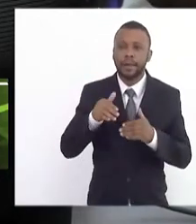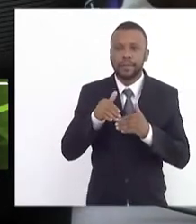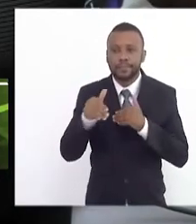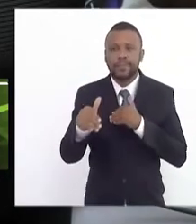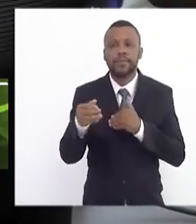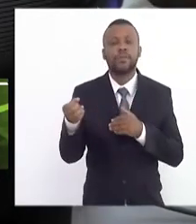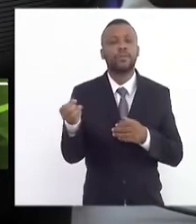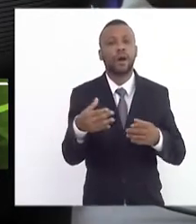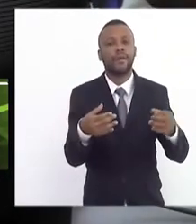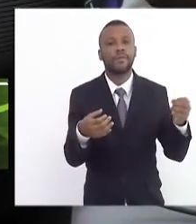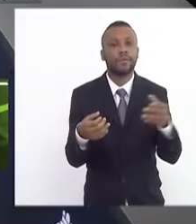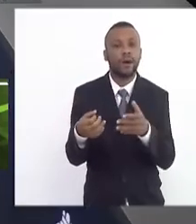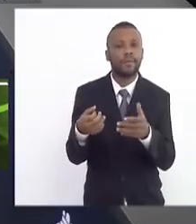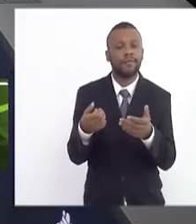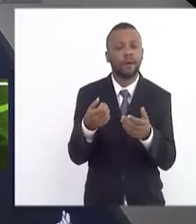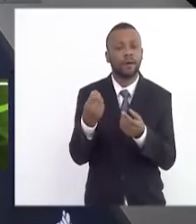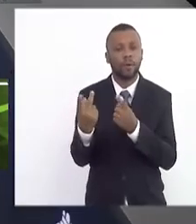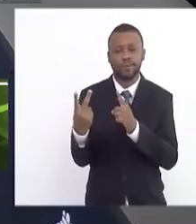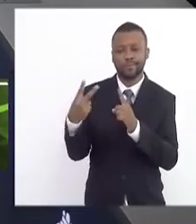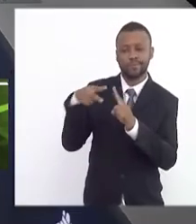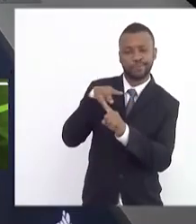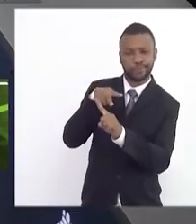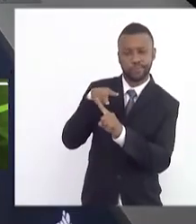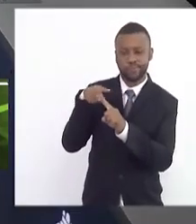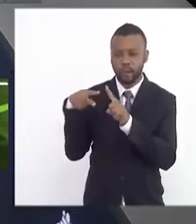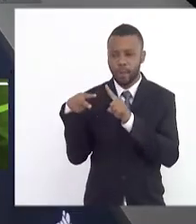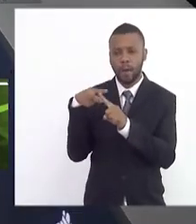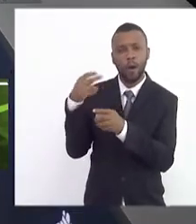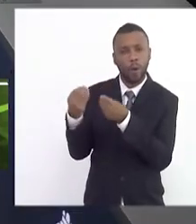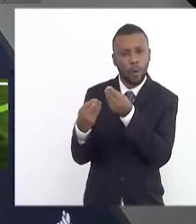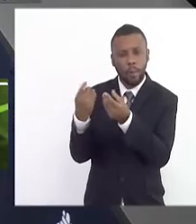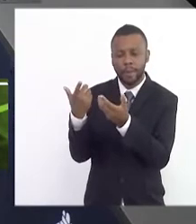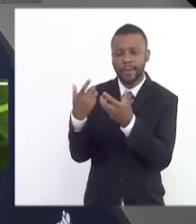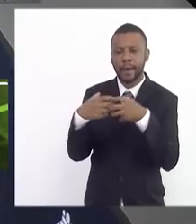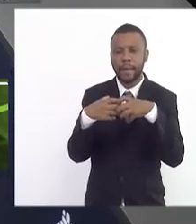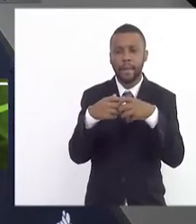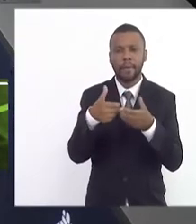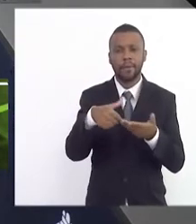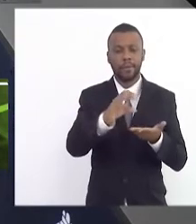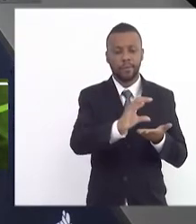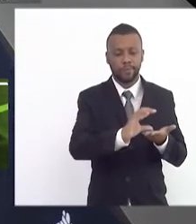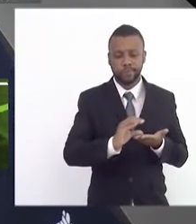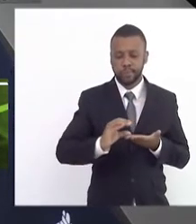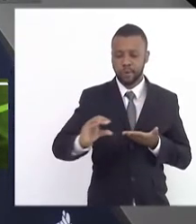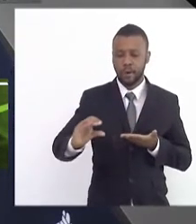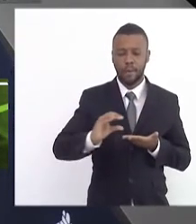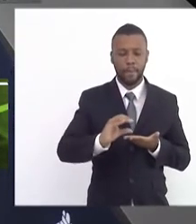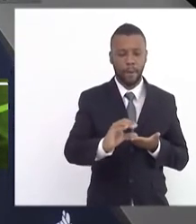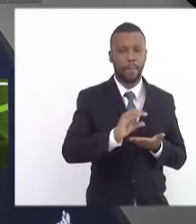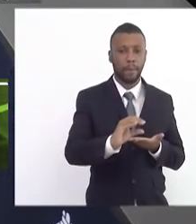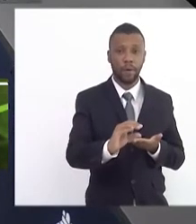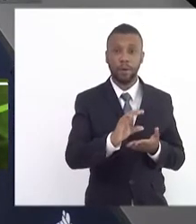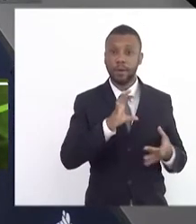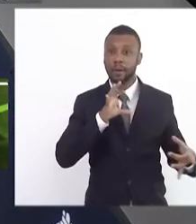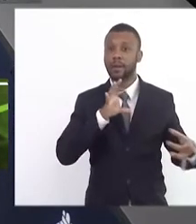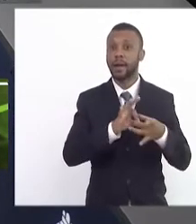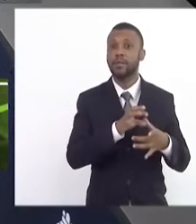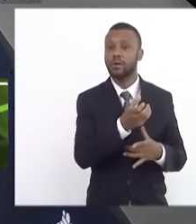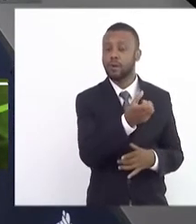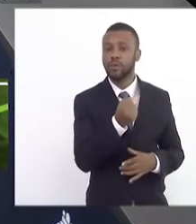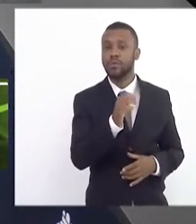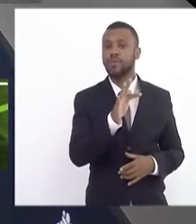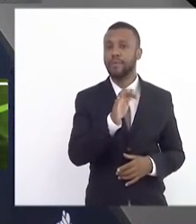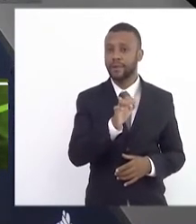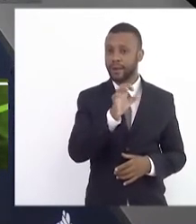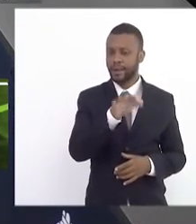nova forma de ver essa distribuição de recursos do FECAN. Só um esclarecimento. Por favor, doutora